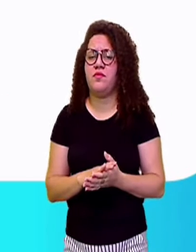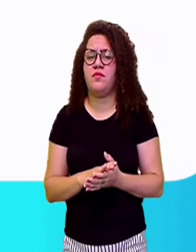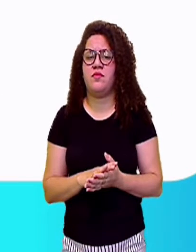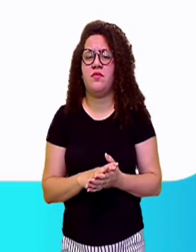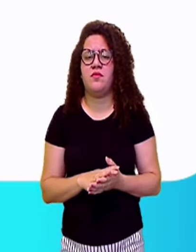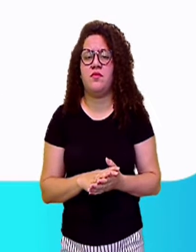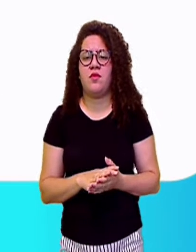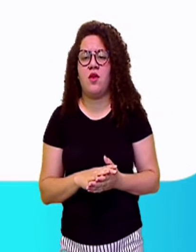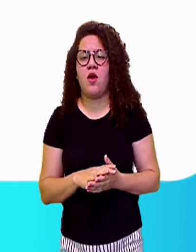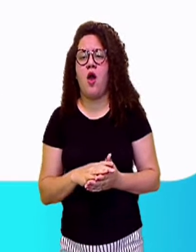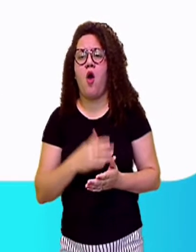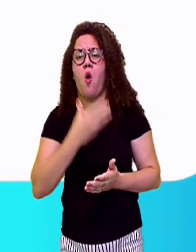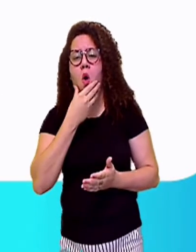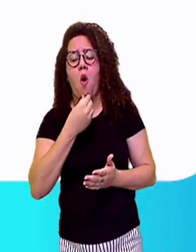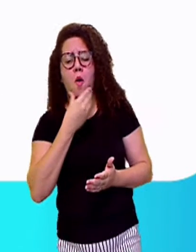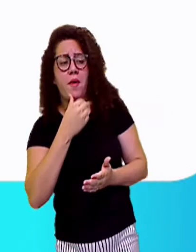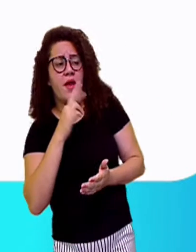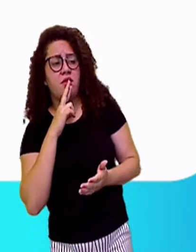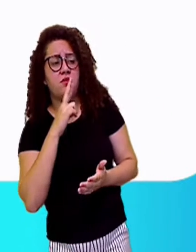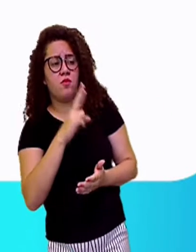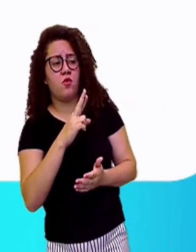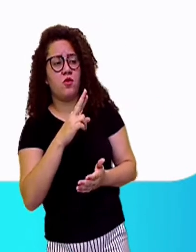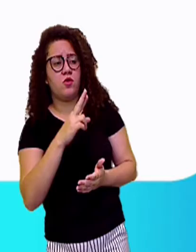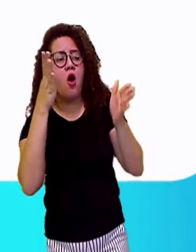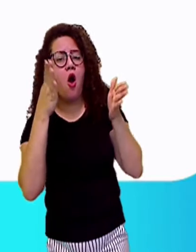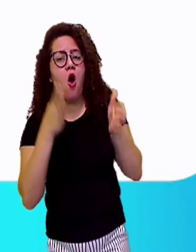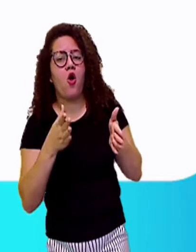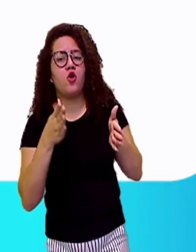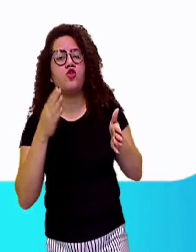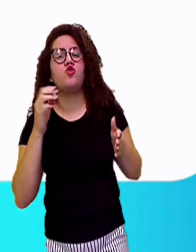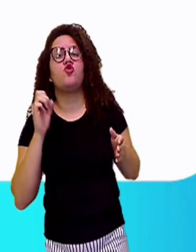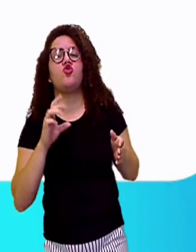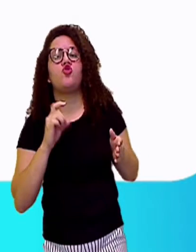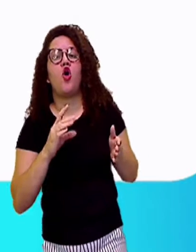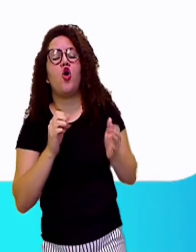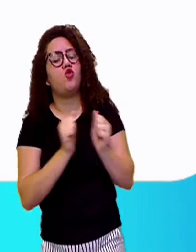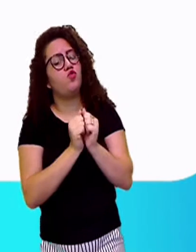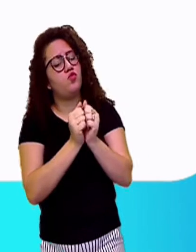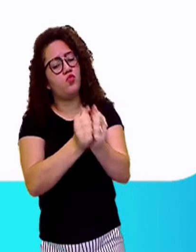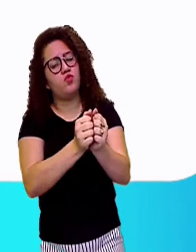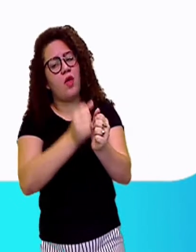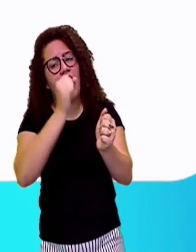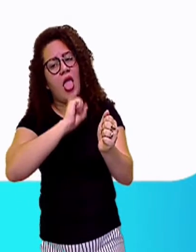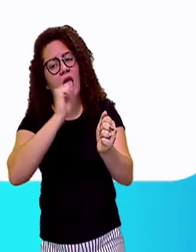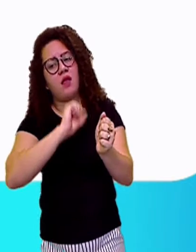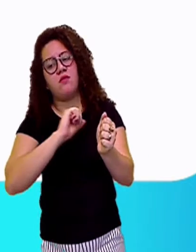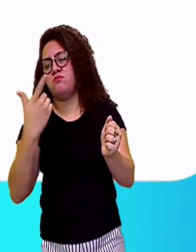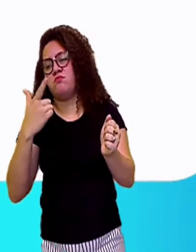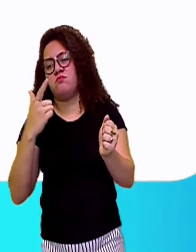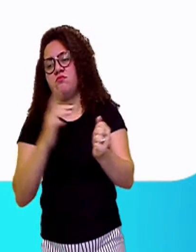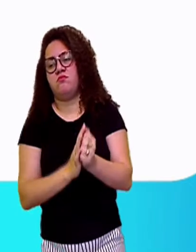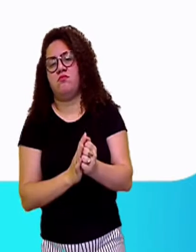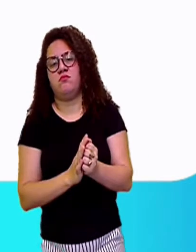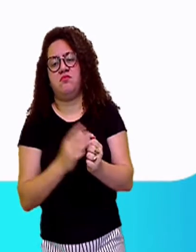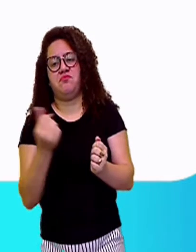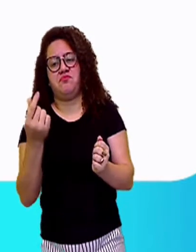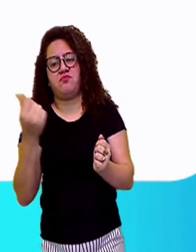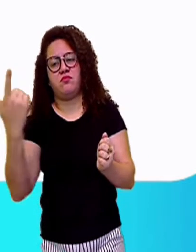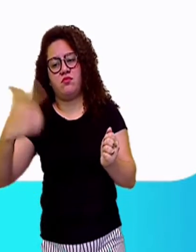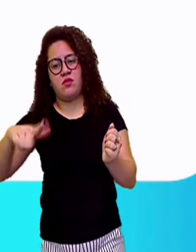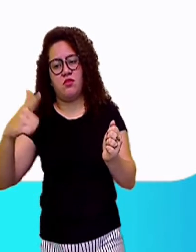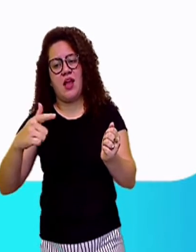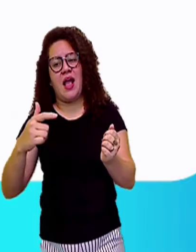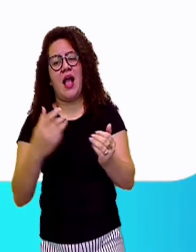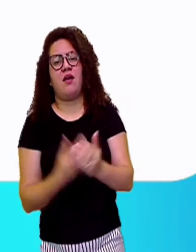Olha o que ele responde: hoje vou apenas acompanhar você. Meu dinheiro já está